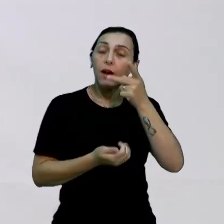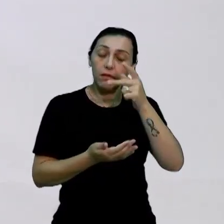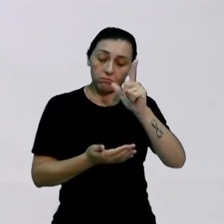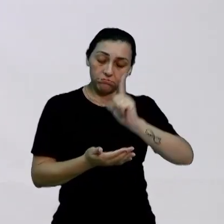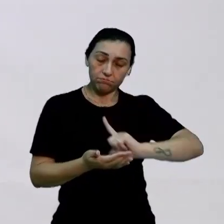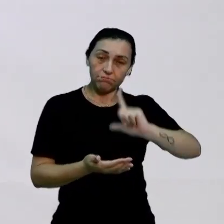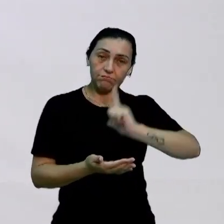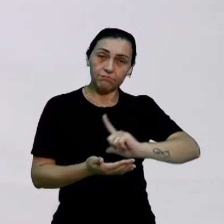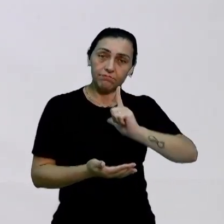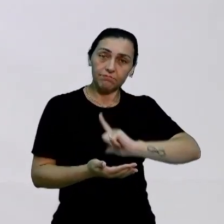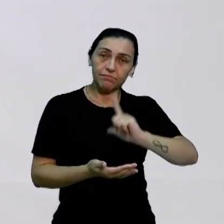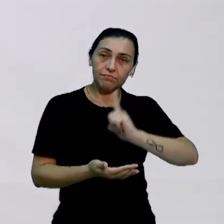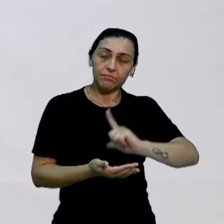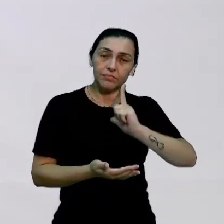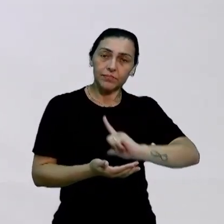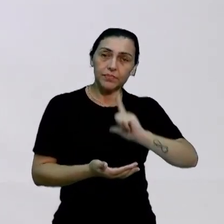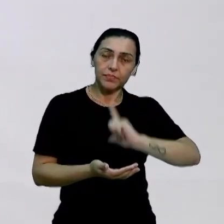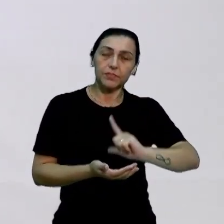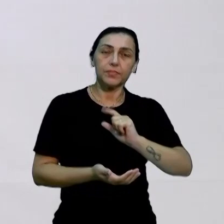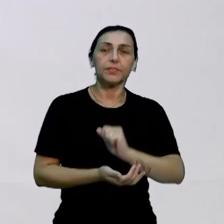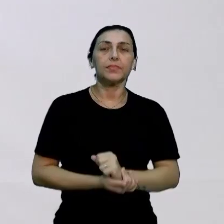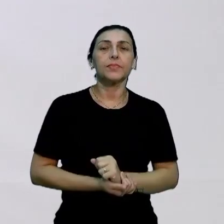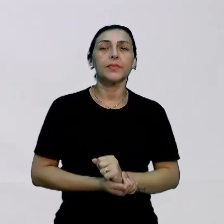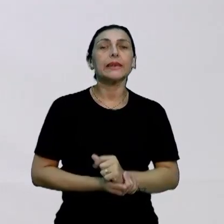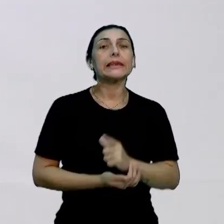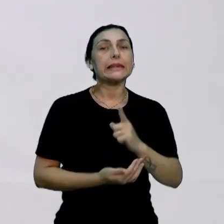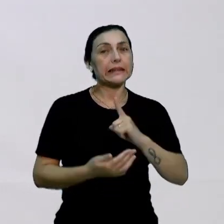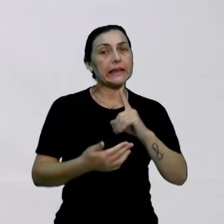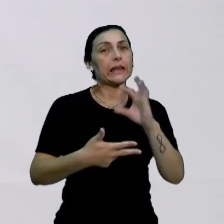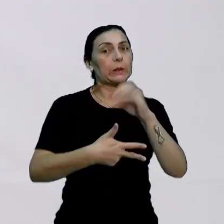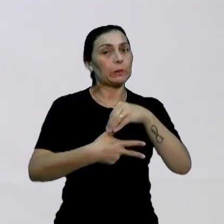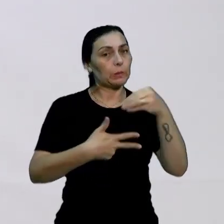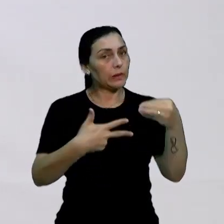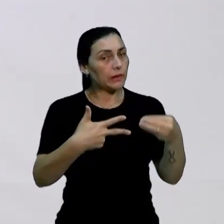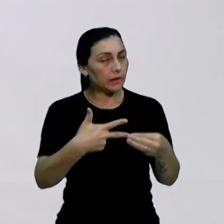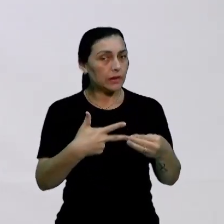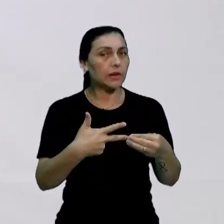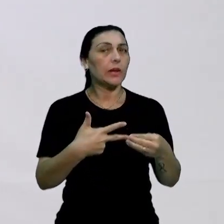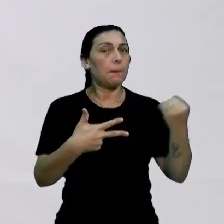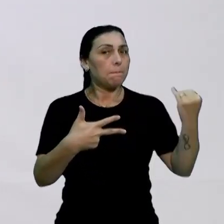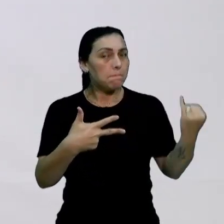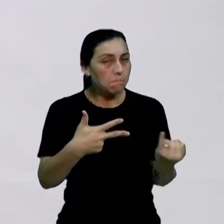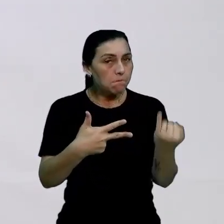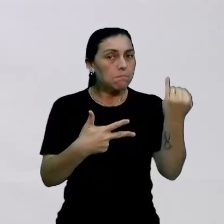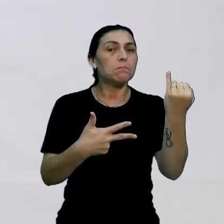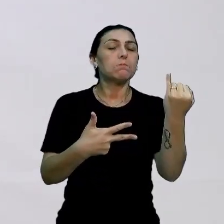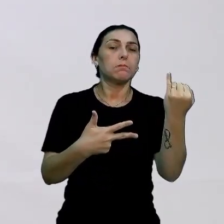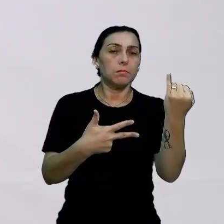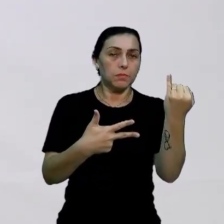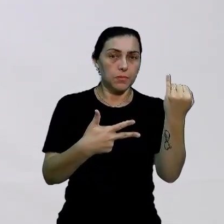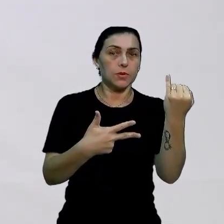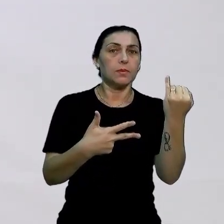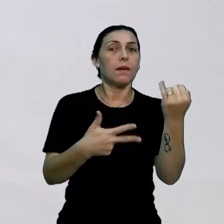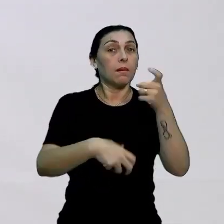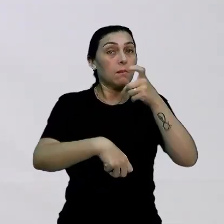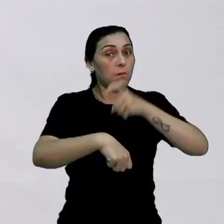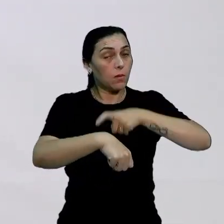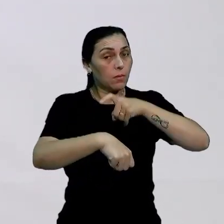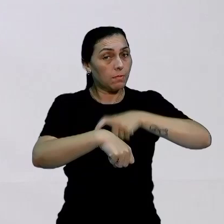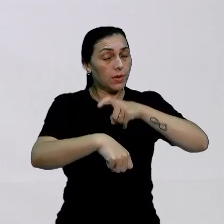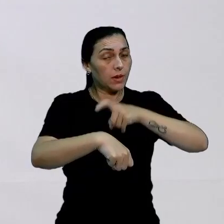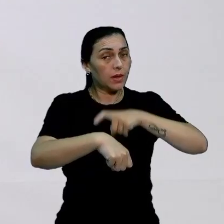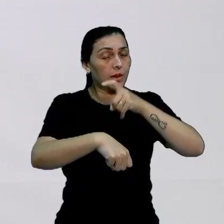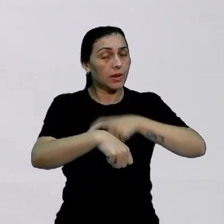literatura, e como isso vai cair no Enem, que é o que nos é importante, interessante para o momento, é